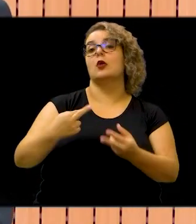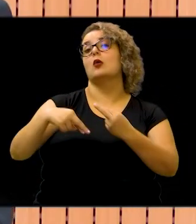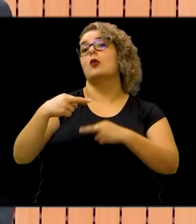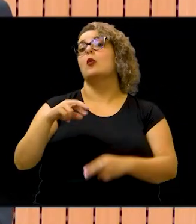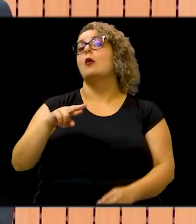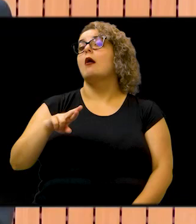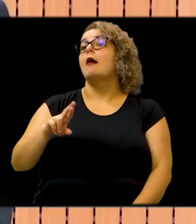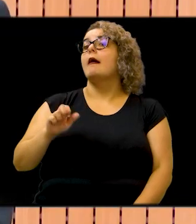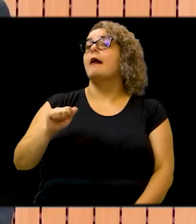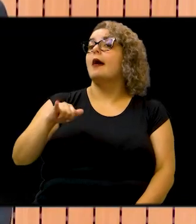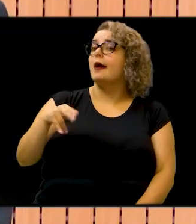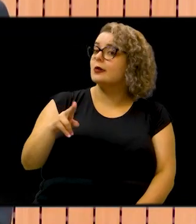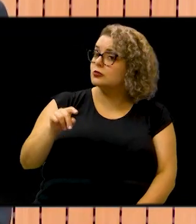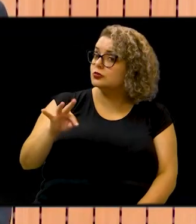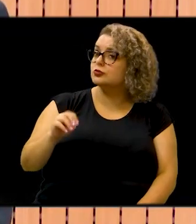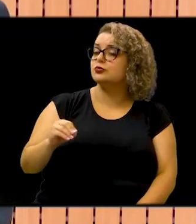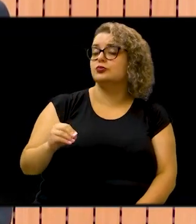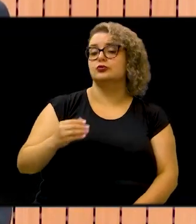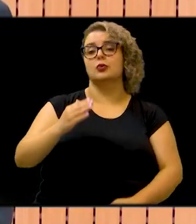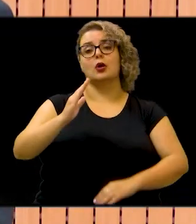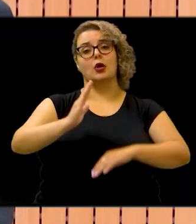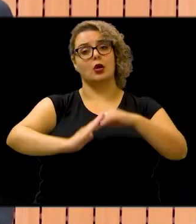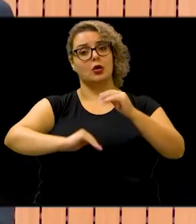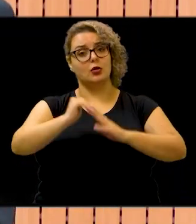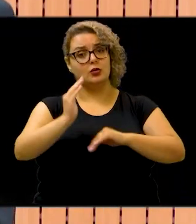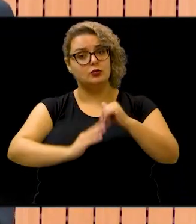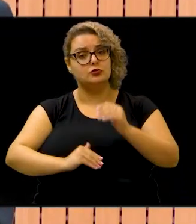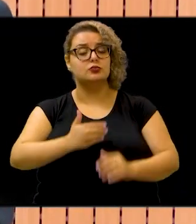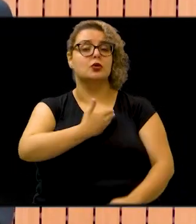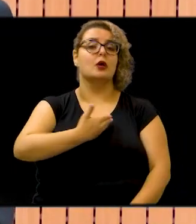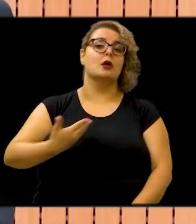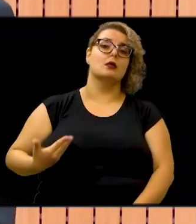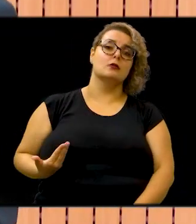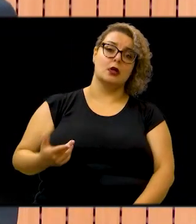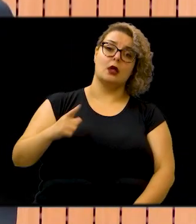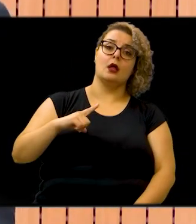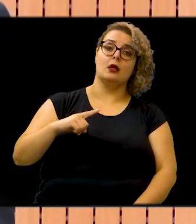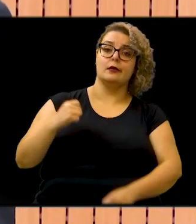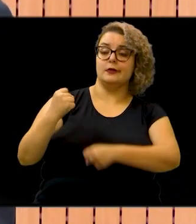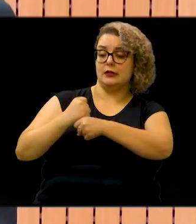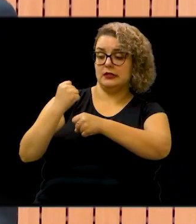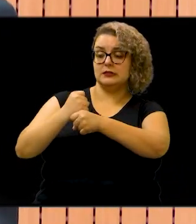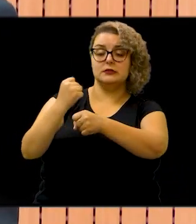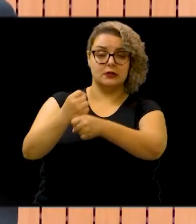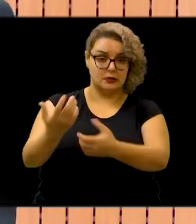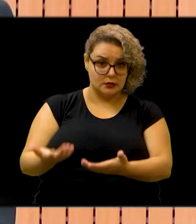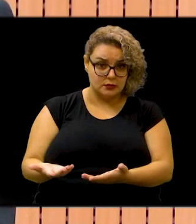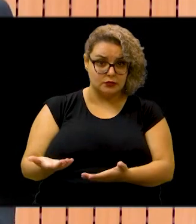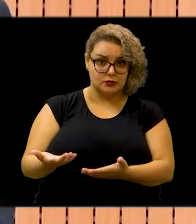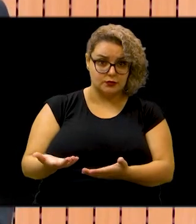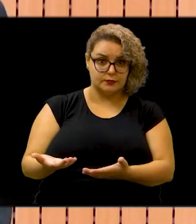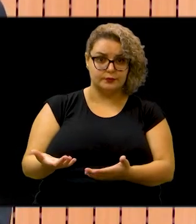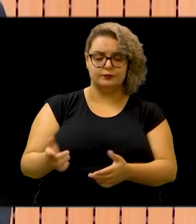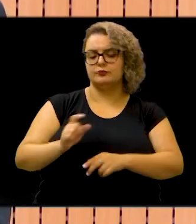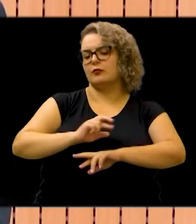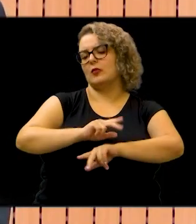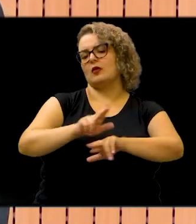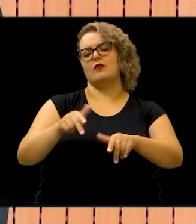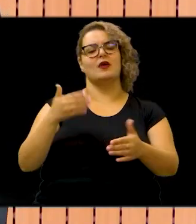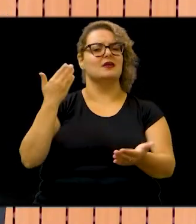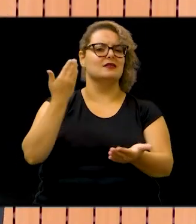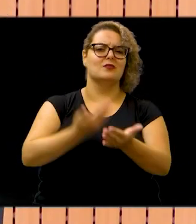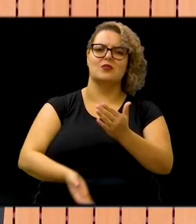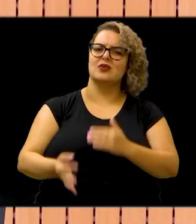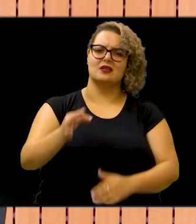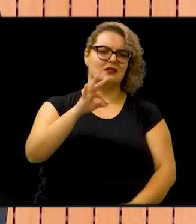relação aos reajustes que os servidores têm tido nessas últimas décadas, né? Há